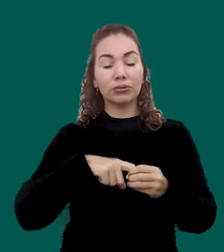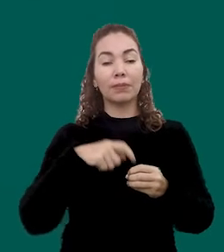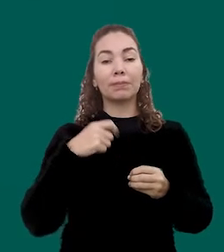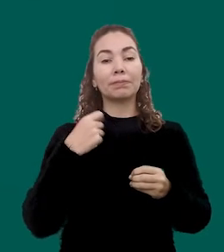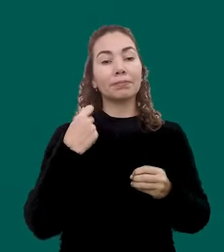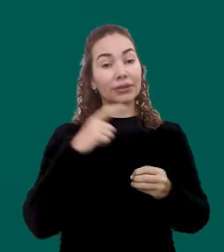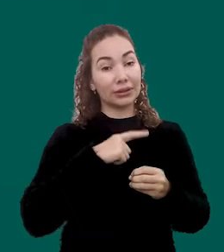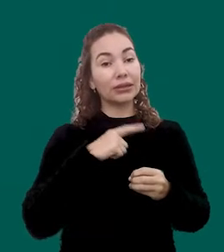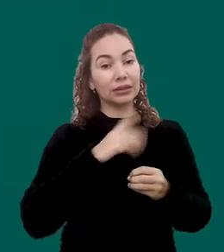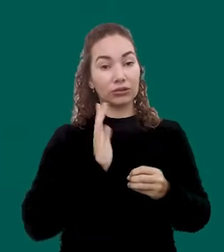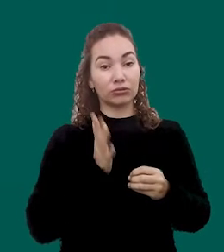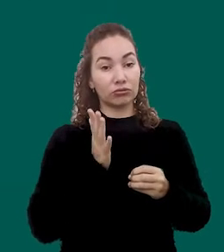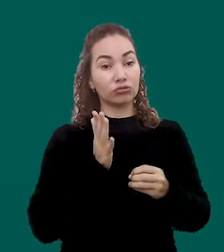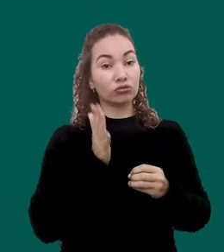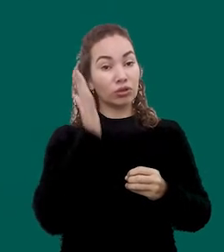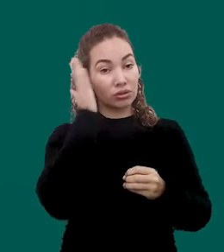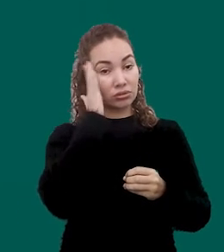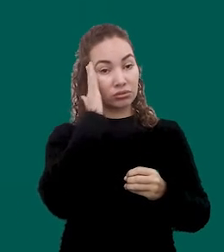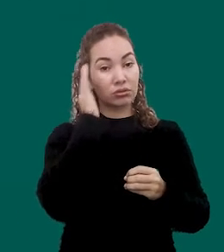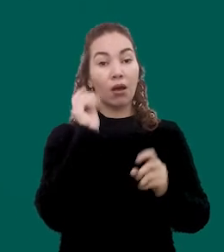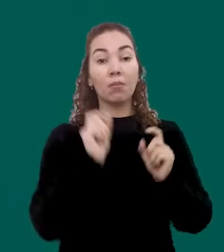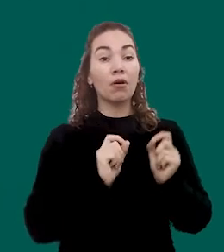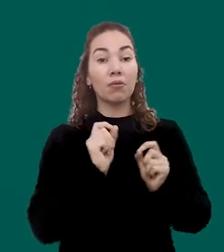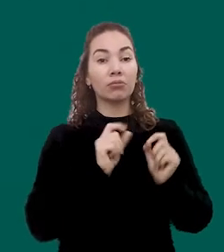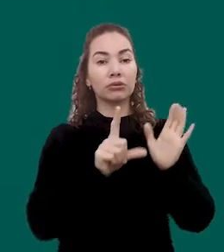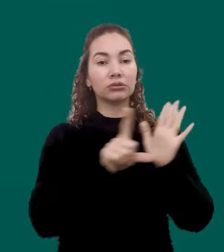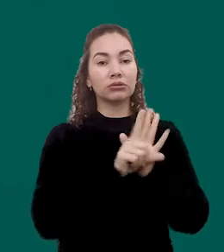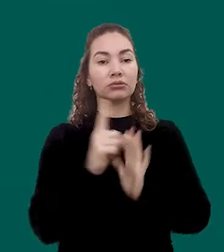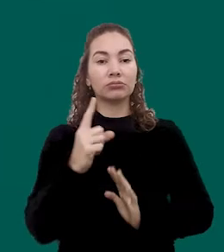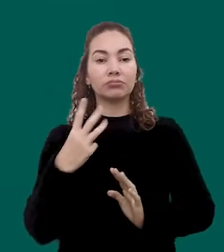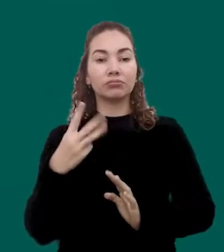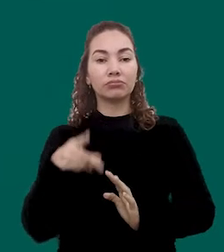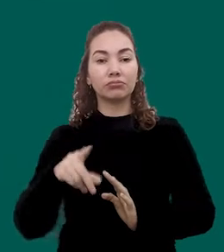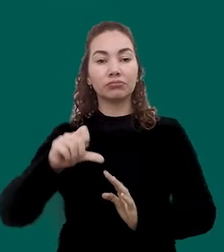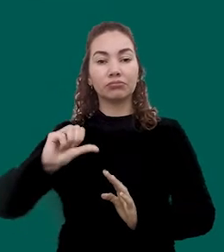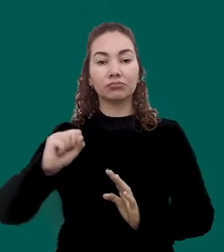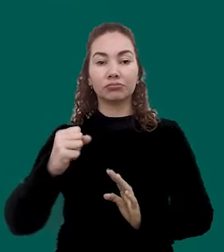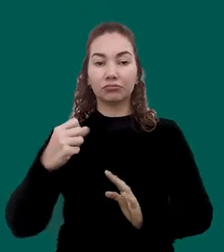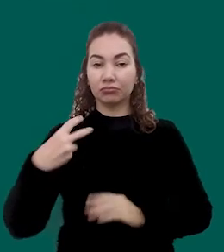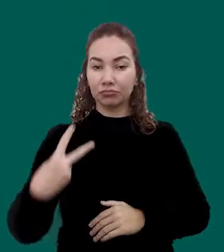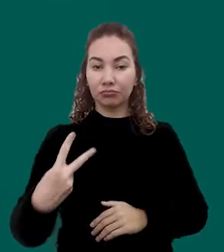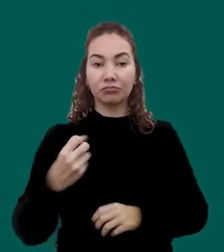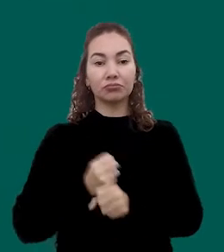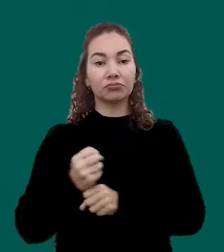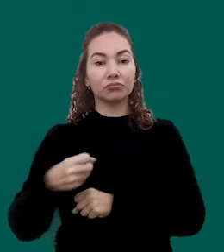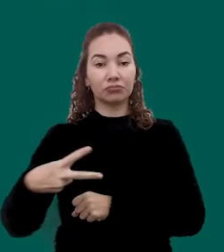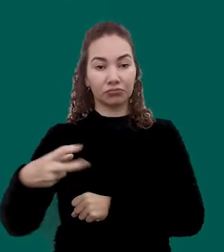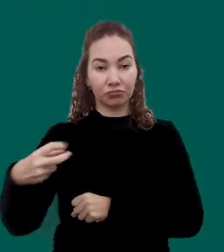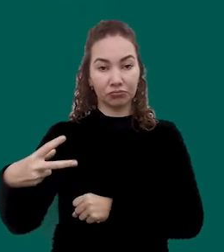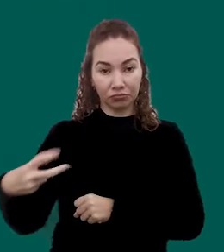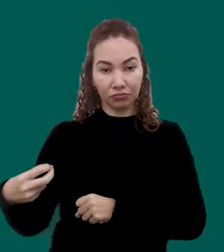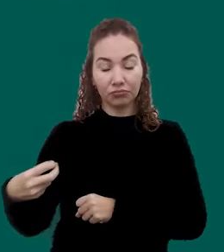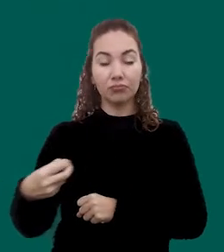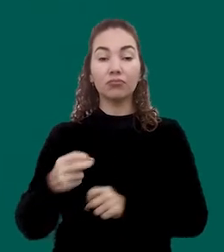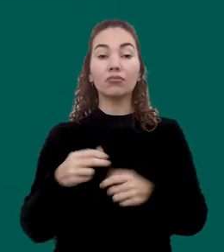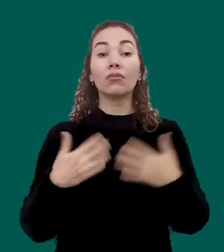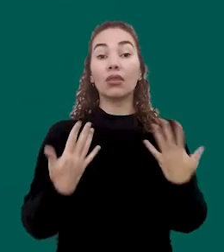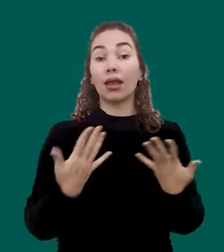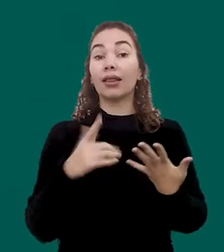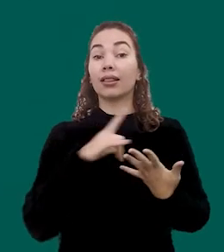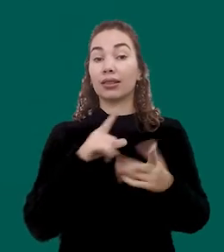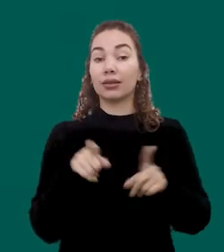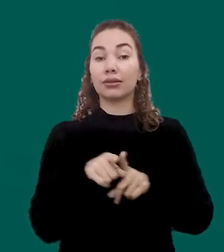está previsto, né, lá na Lei 13.982 de 2020, e